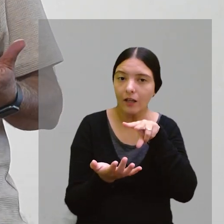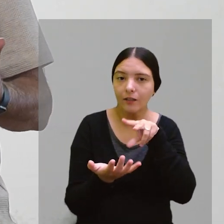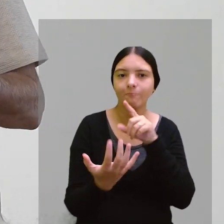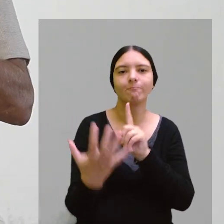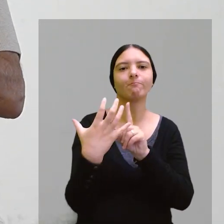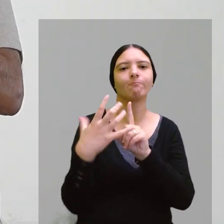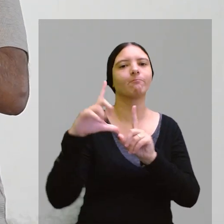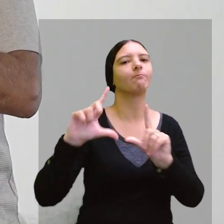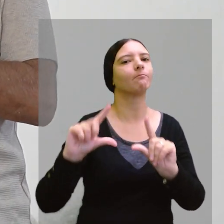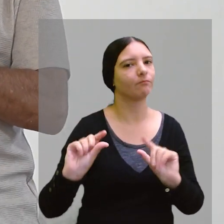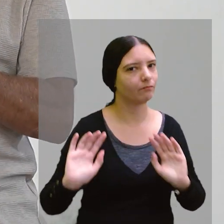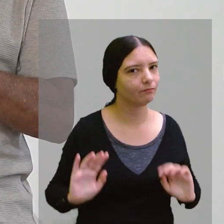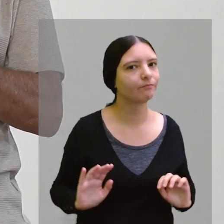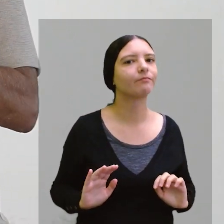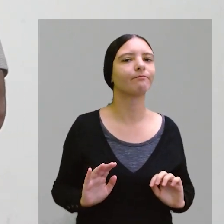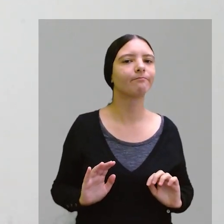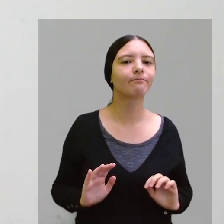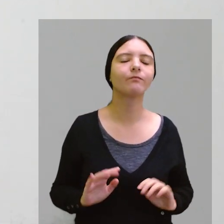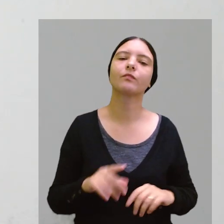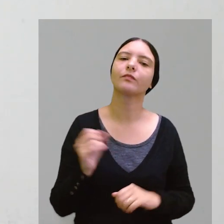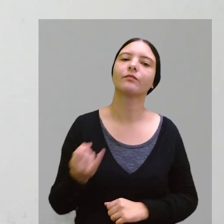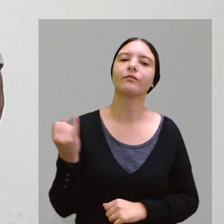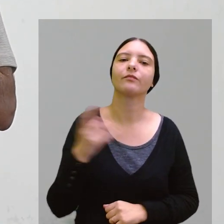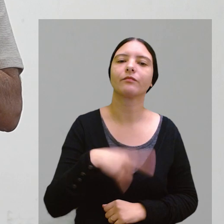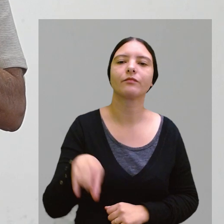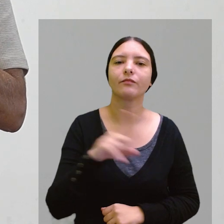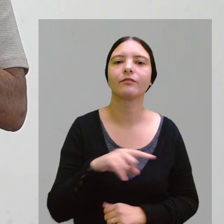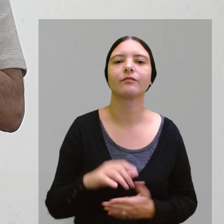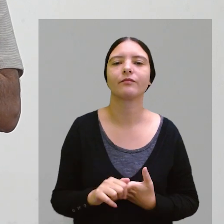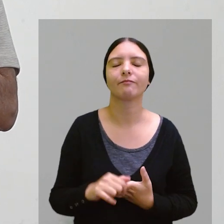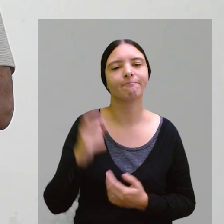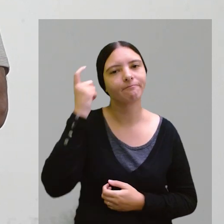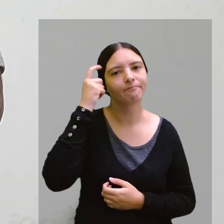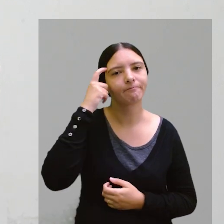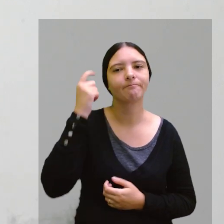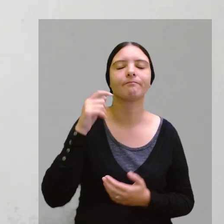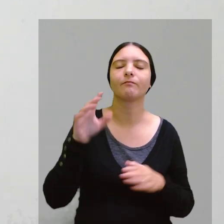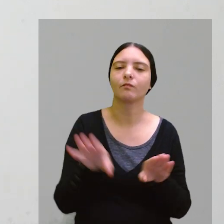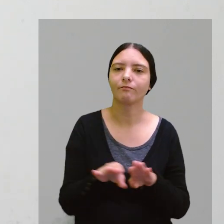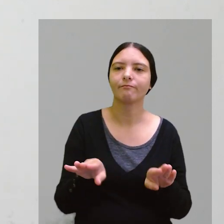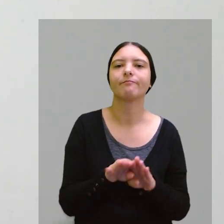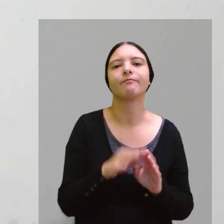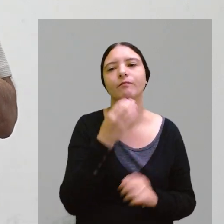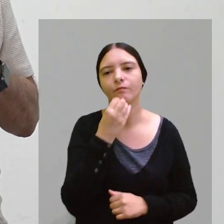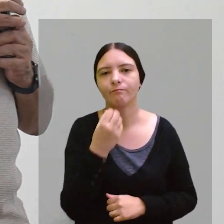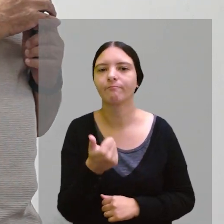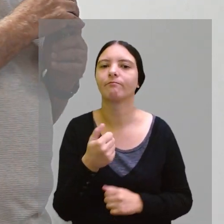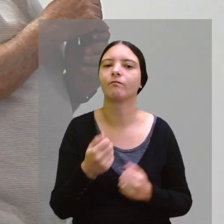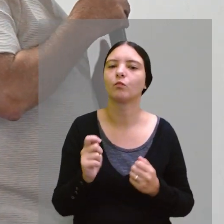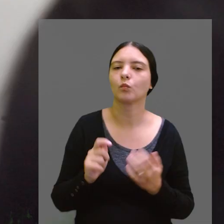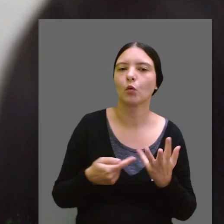os outros. Então, é importante vocês manterem isso na cabeça de vocês, as vantagens